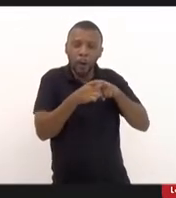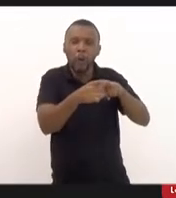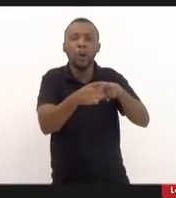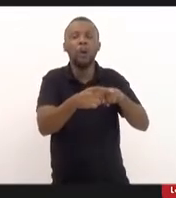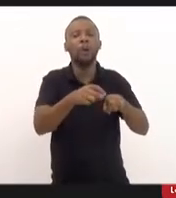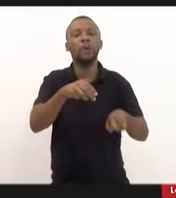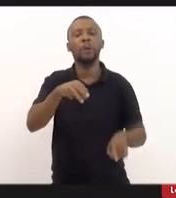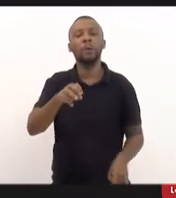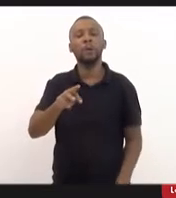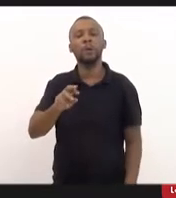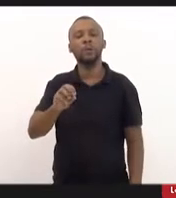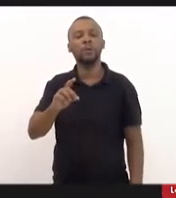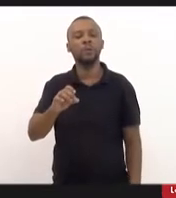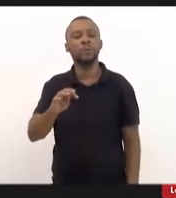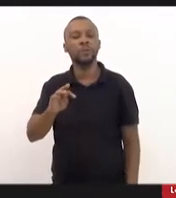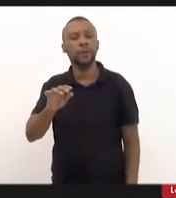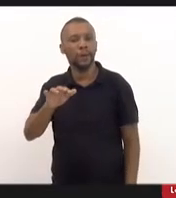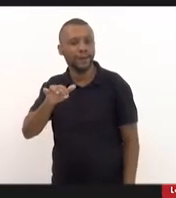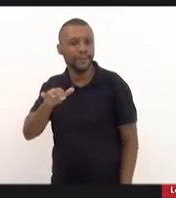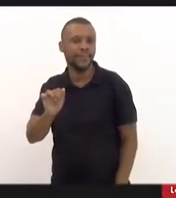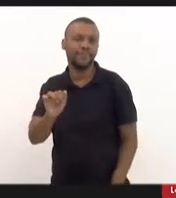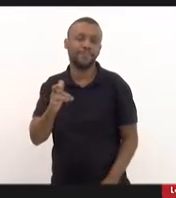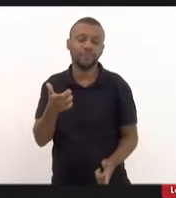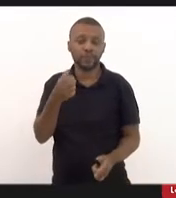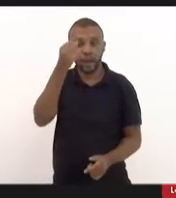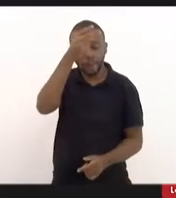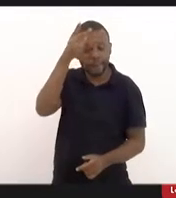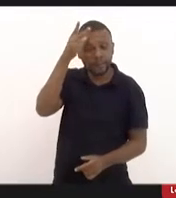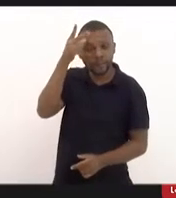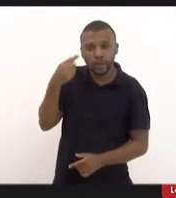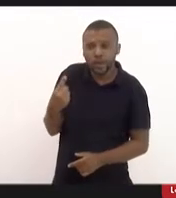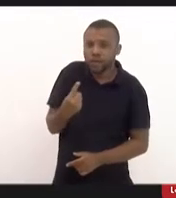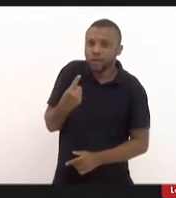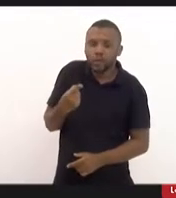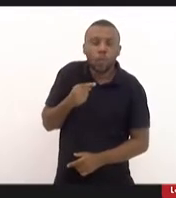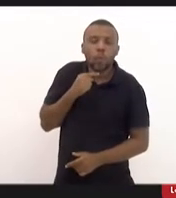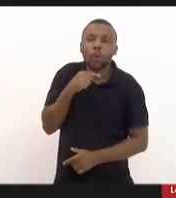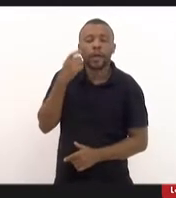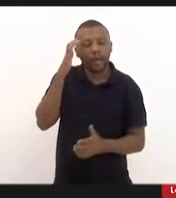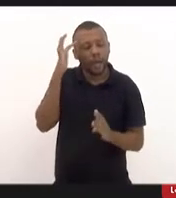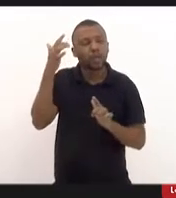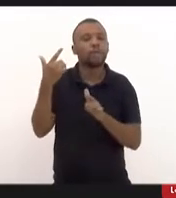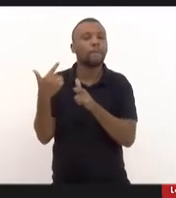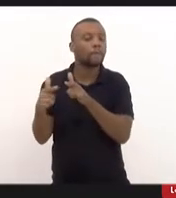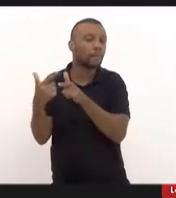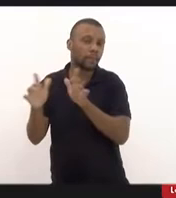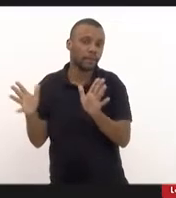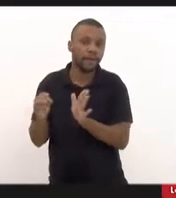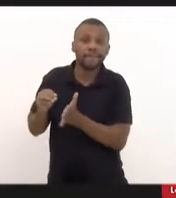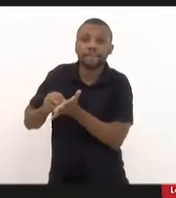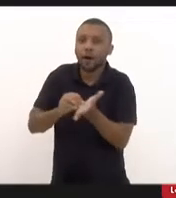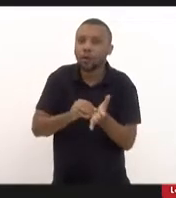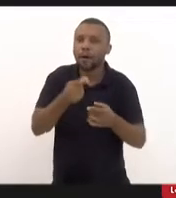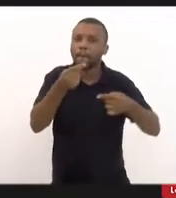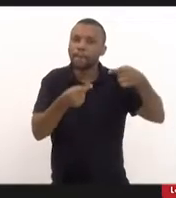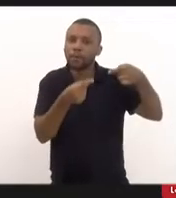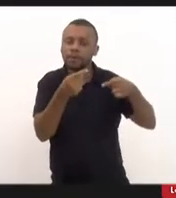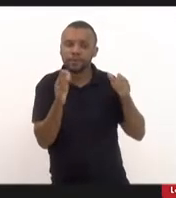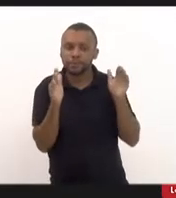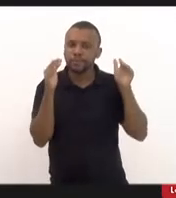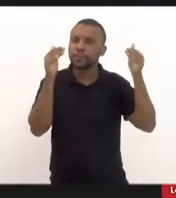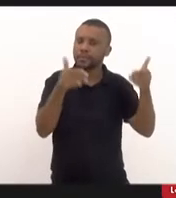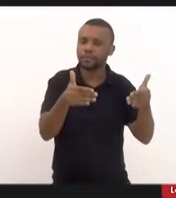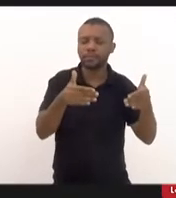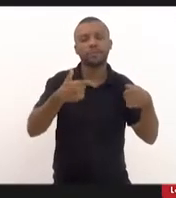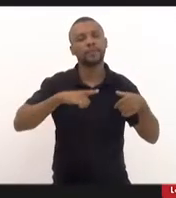e a gente não, nas prefeituras sozinhas não consegue resolver isso, tem que ter uma política metropolitana e tem que ter um apoio também do governo